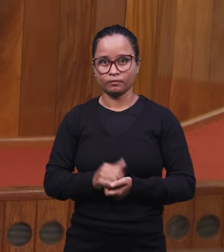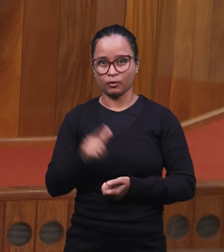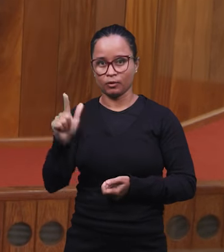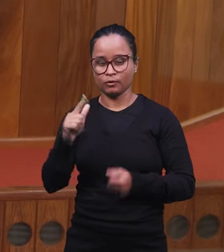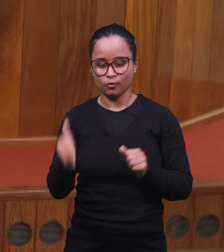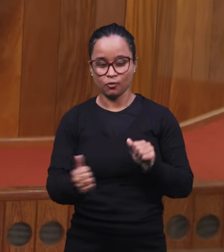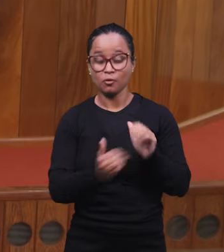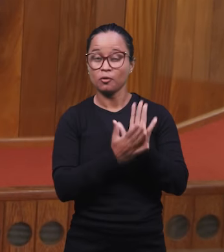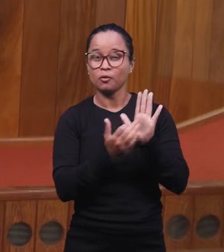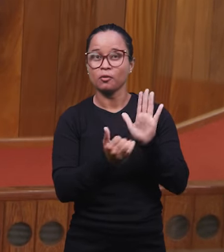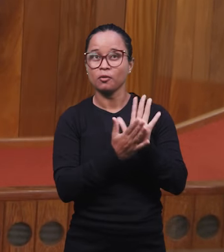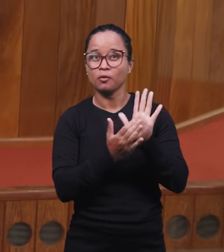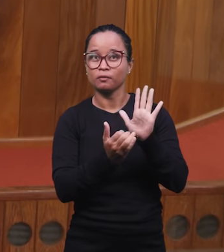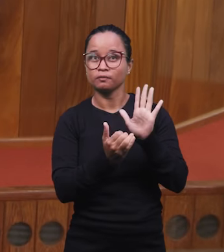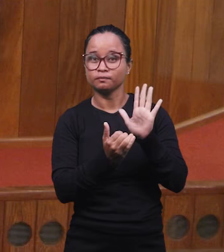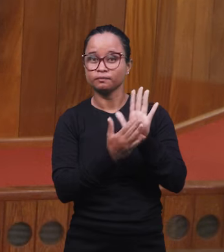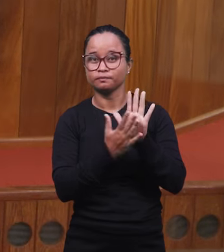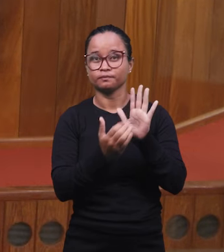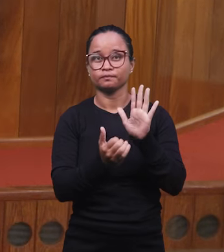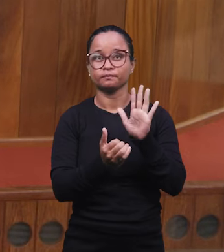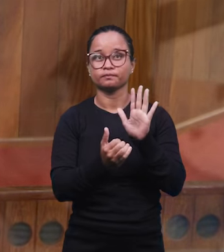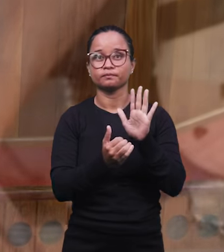O louvor.